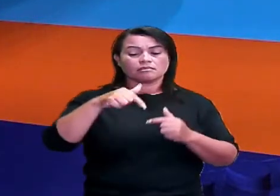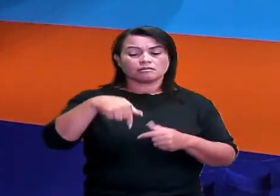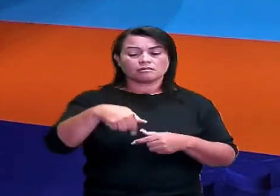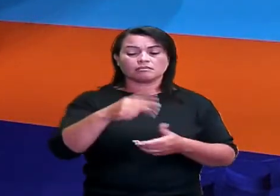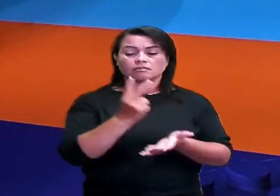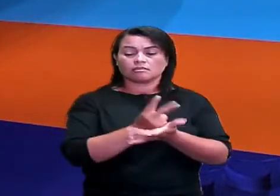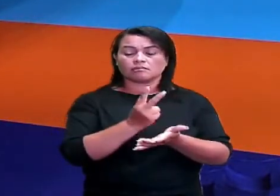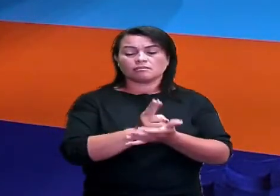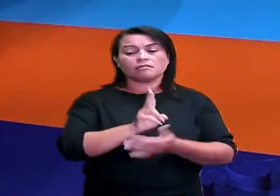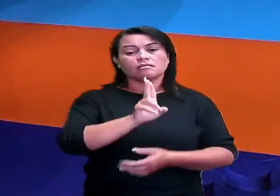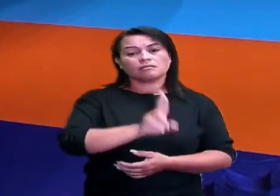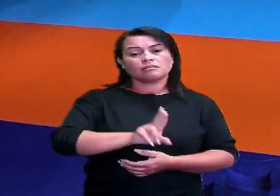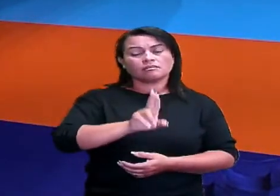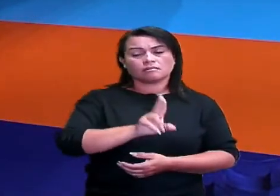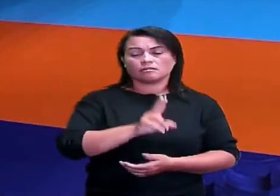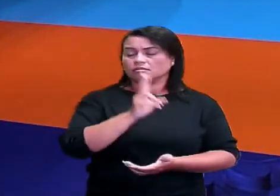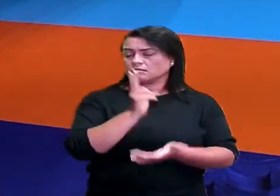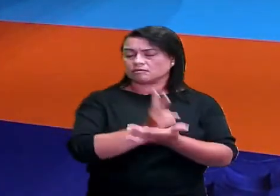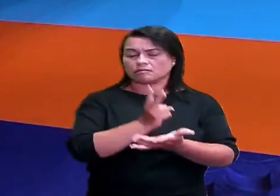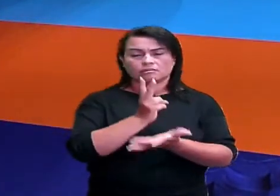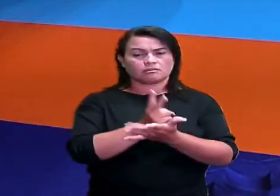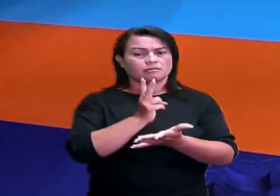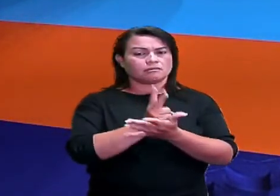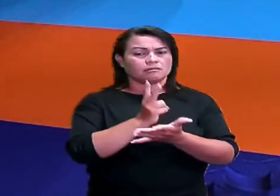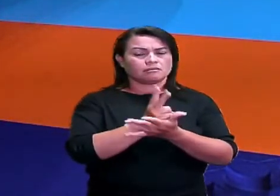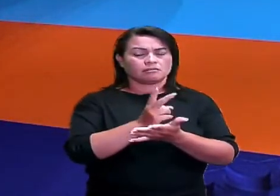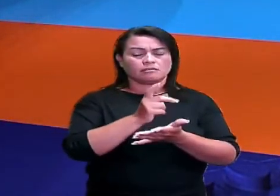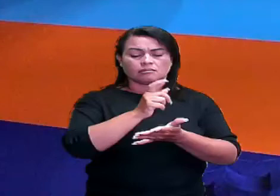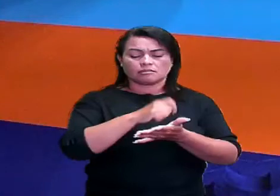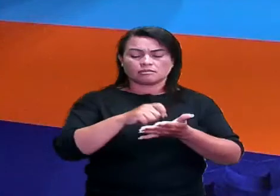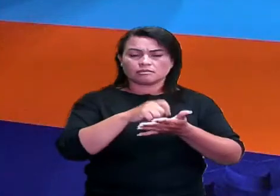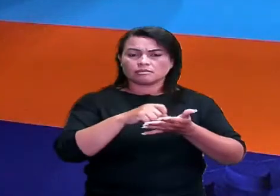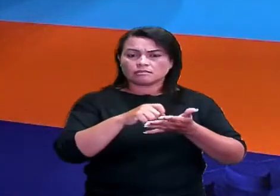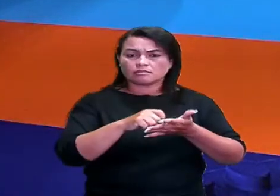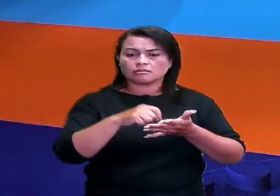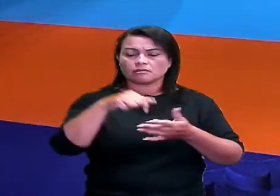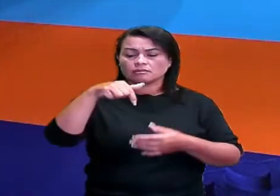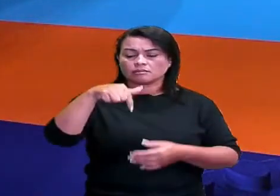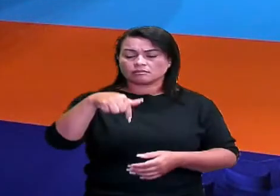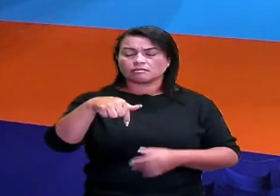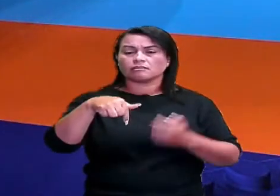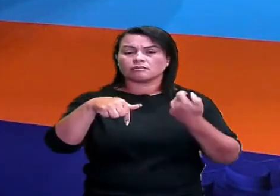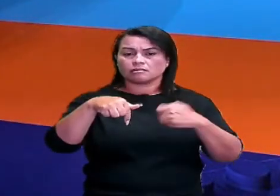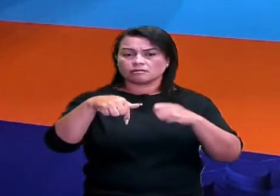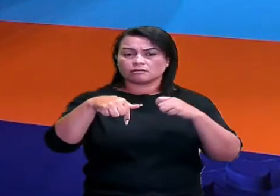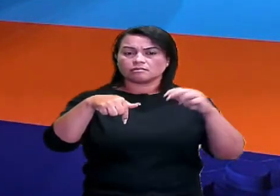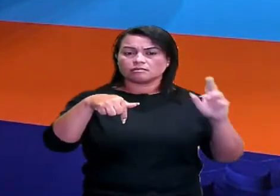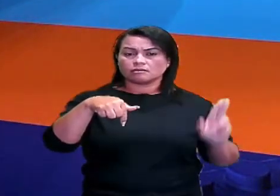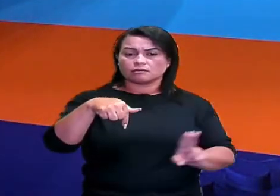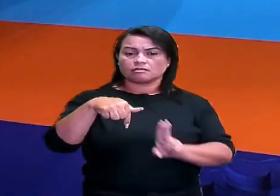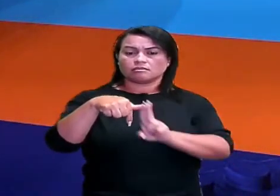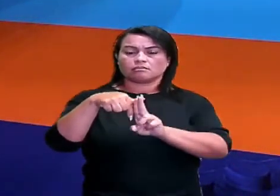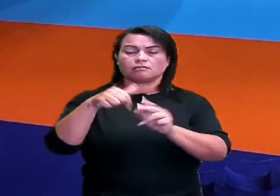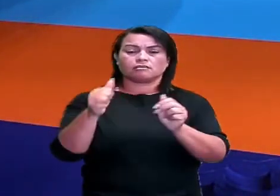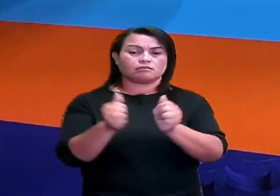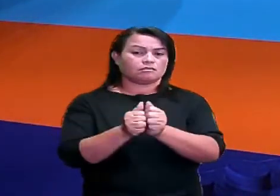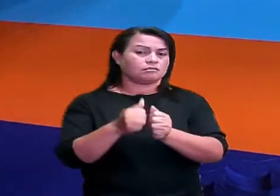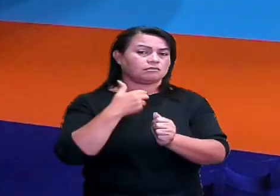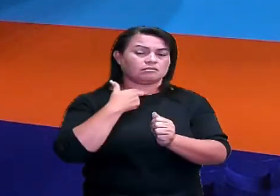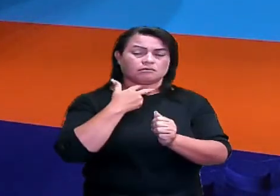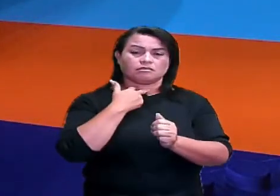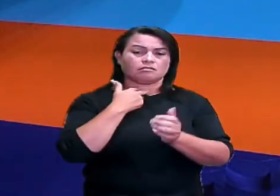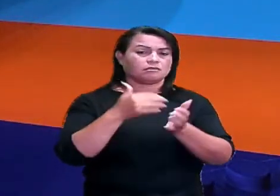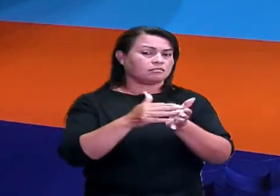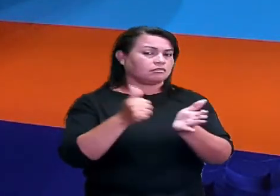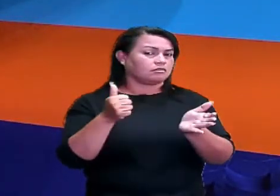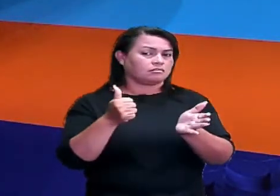sempre a letra U. Sempre. Sempre que você for colocar a letra Q, ela vai estar lá junto à letra U, juntinho. Não pode tirar a letra U de